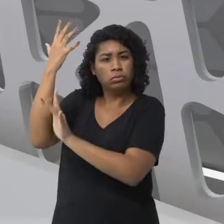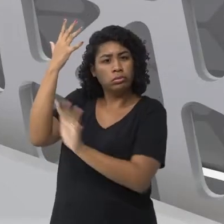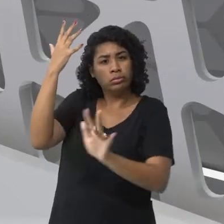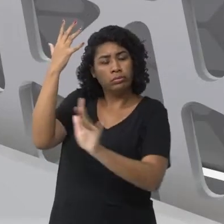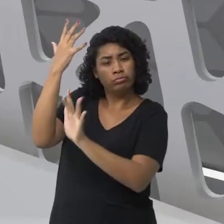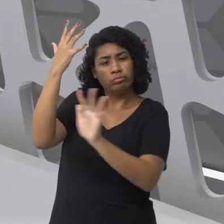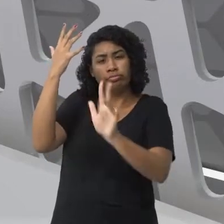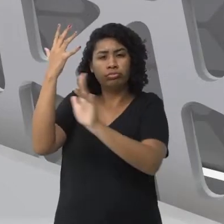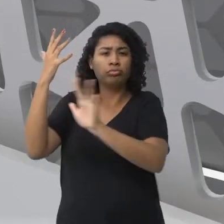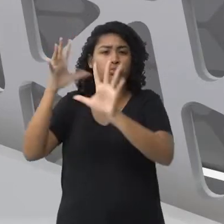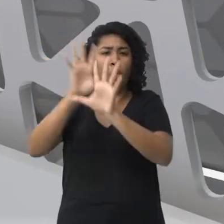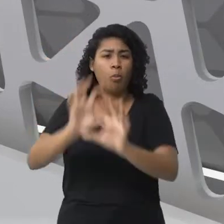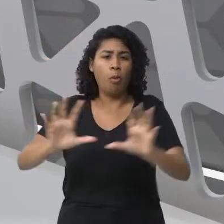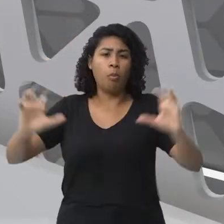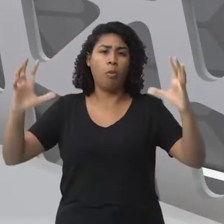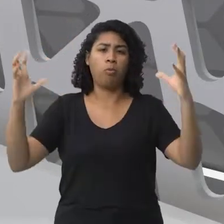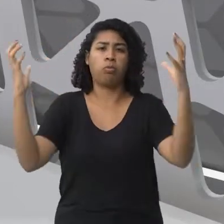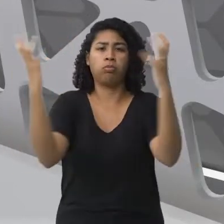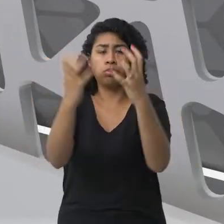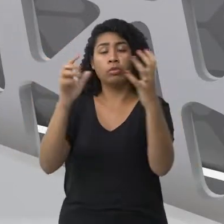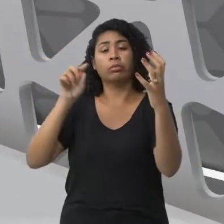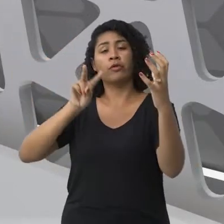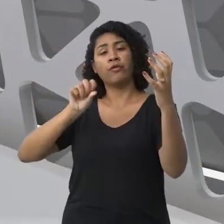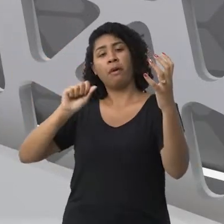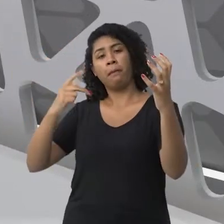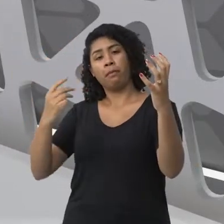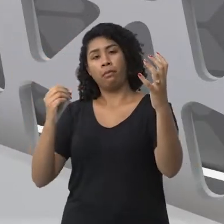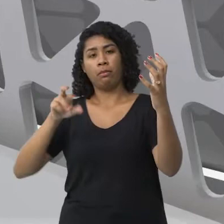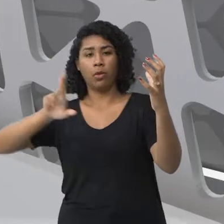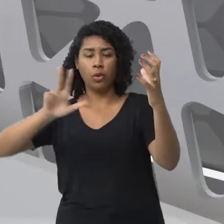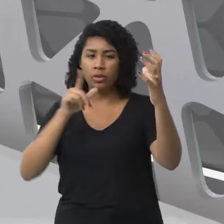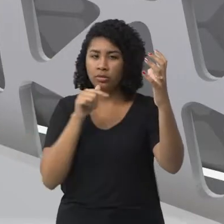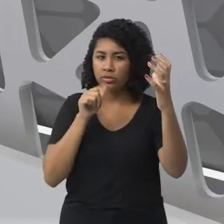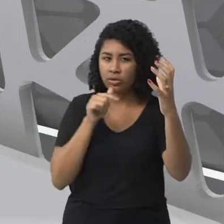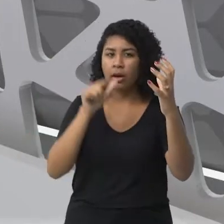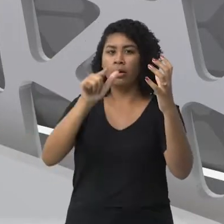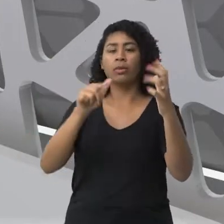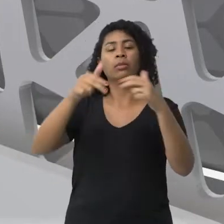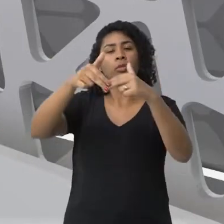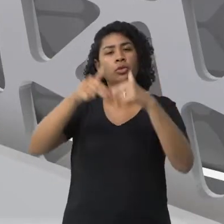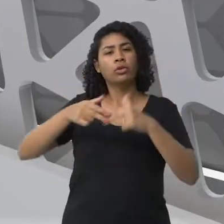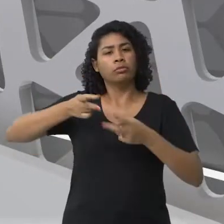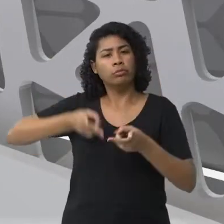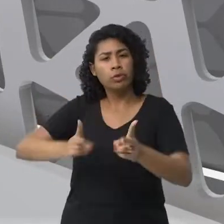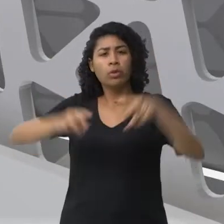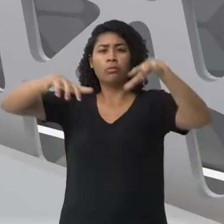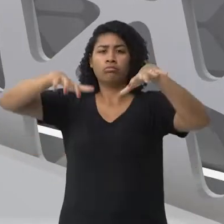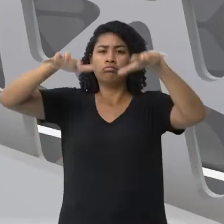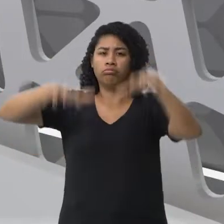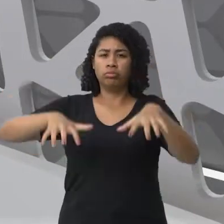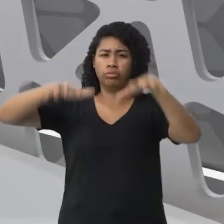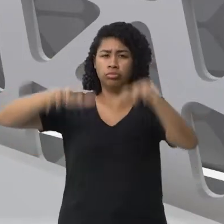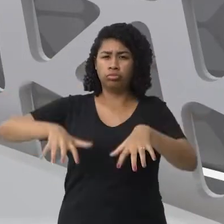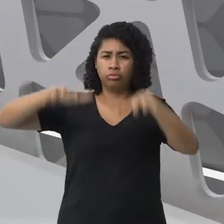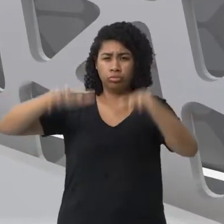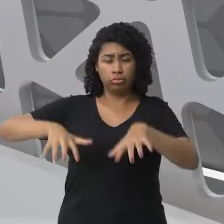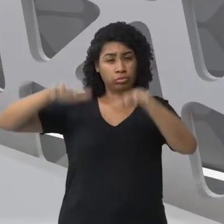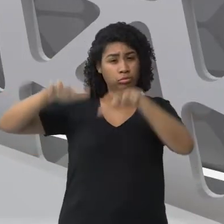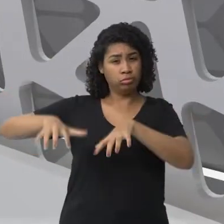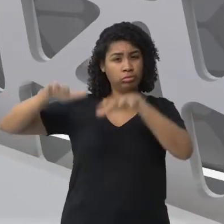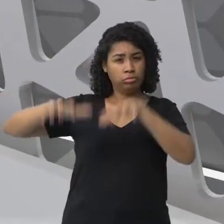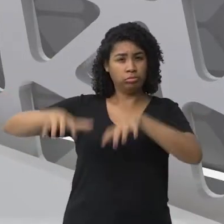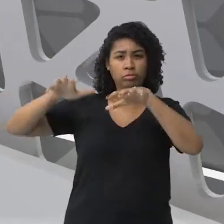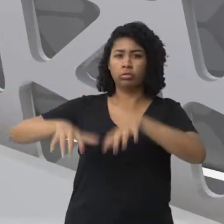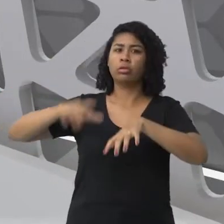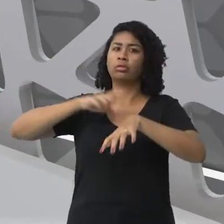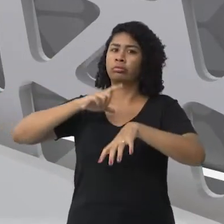na atmosfera, o vapor d'água. Essa água novamente continua sendo jogada pelas massas de ar